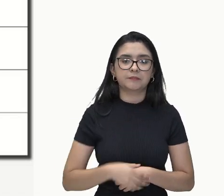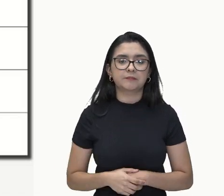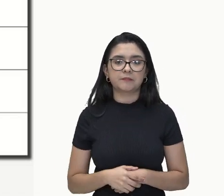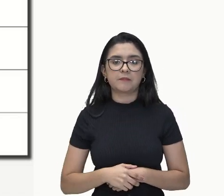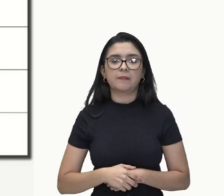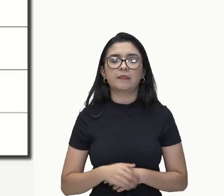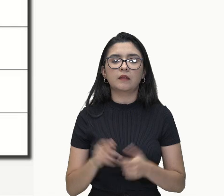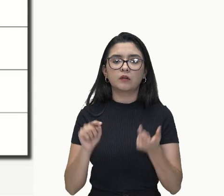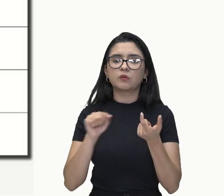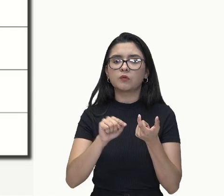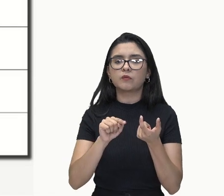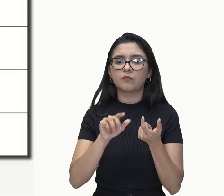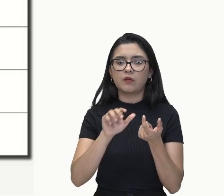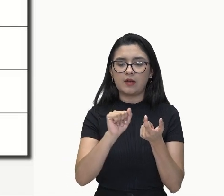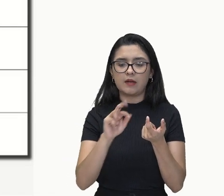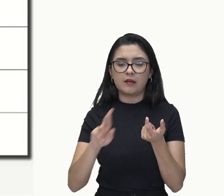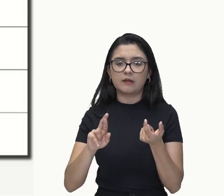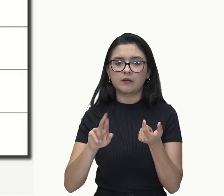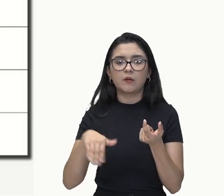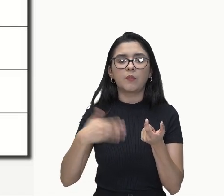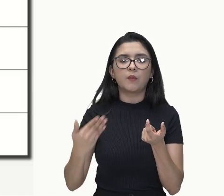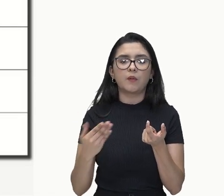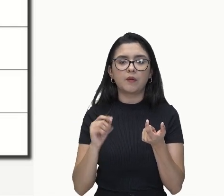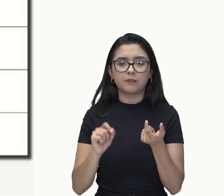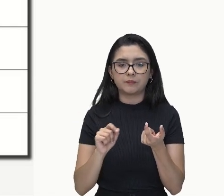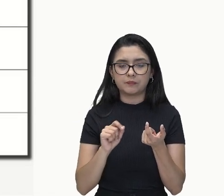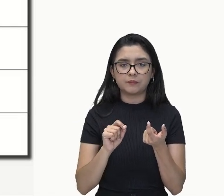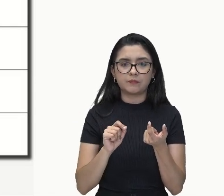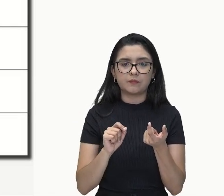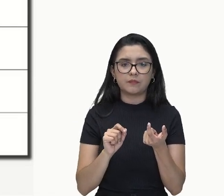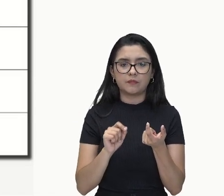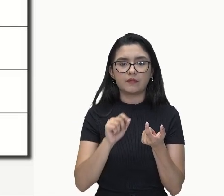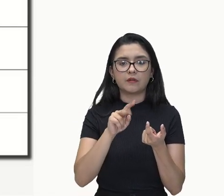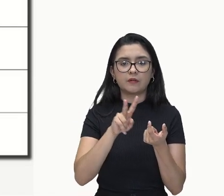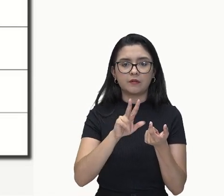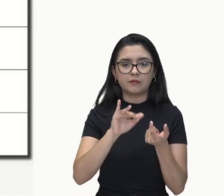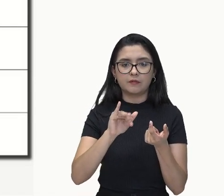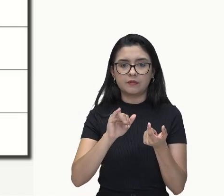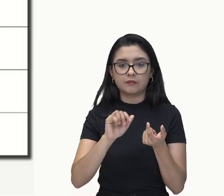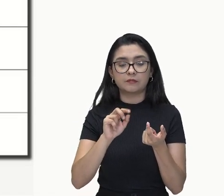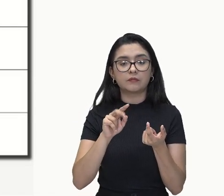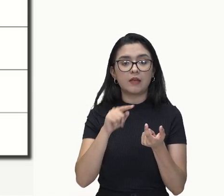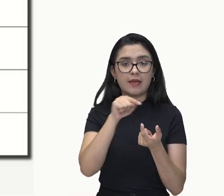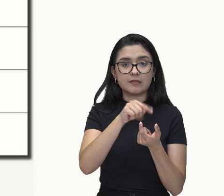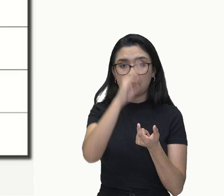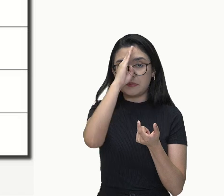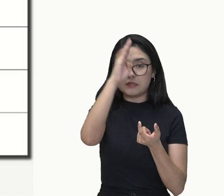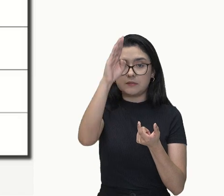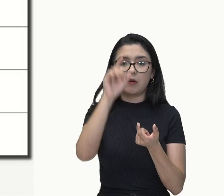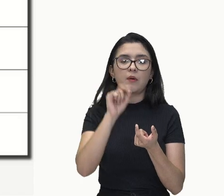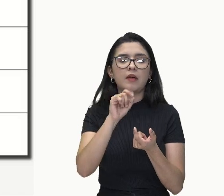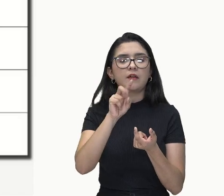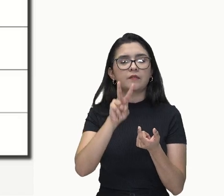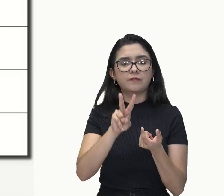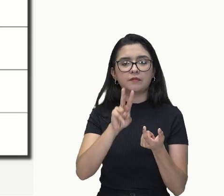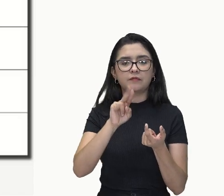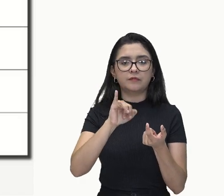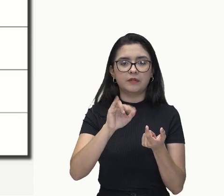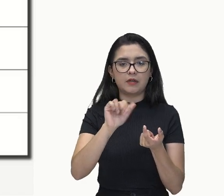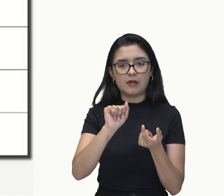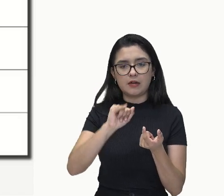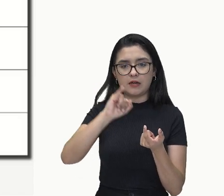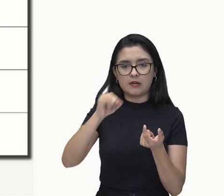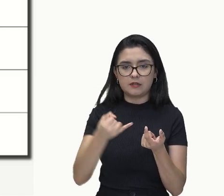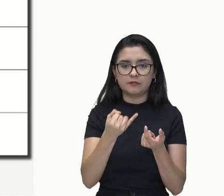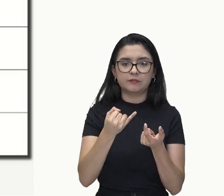é a raiz desse verbo? Biar, até o J. Essa é a raiz. A raiz, ela vai...